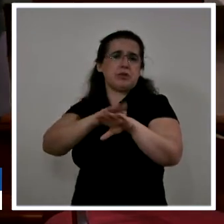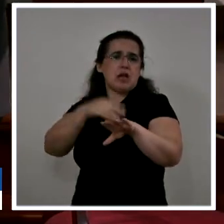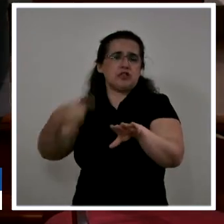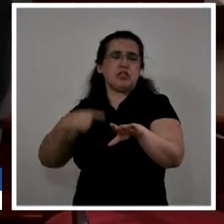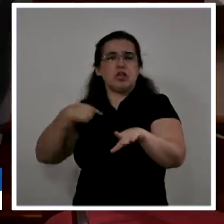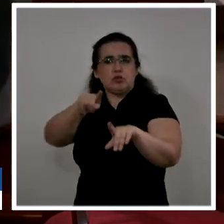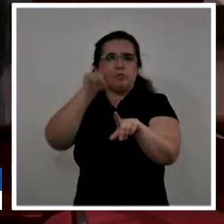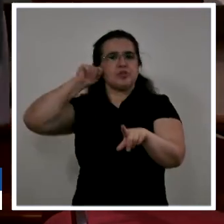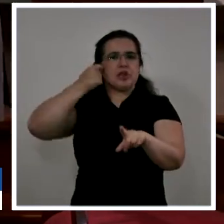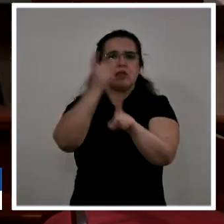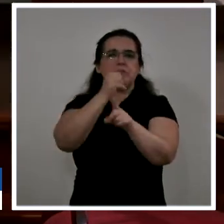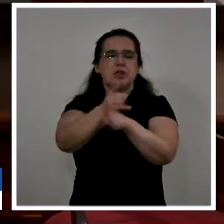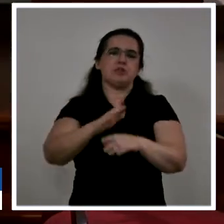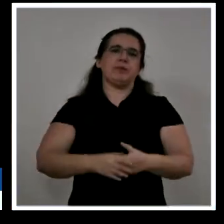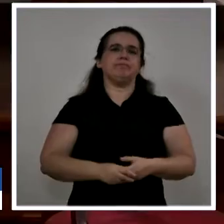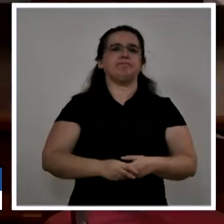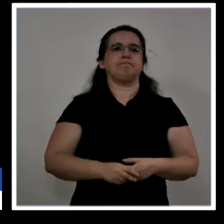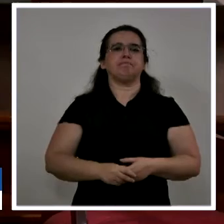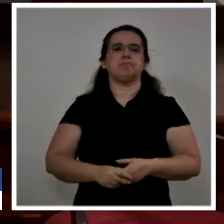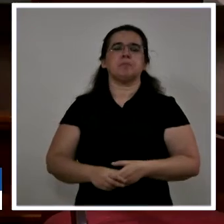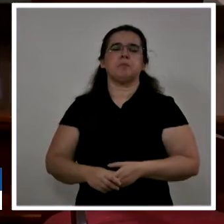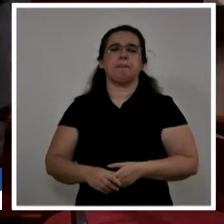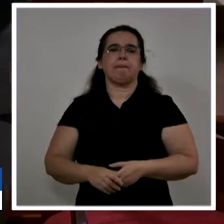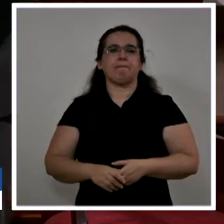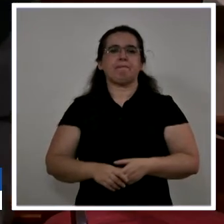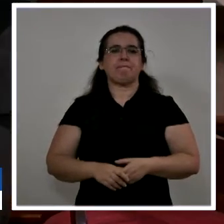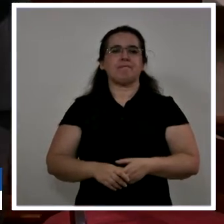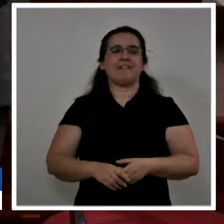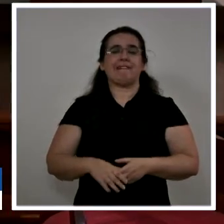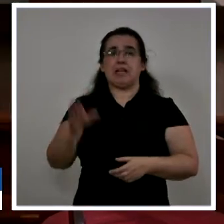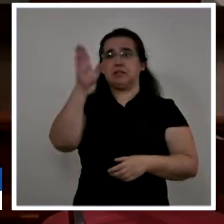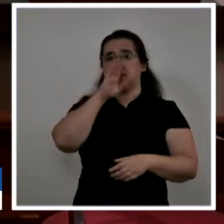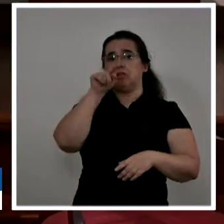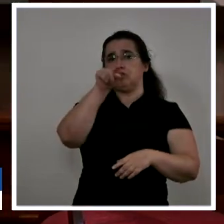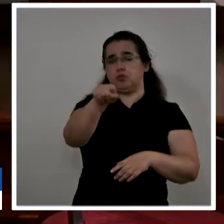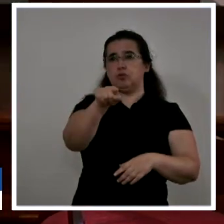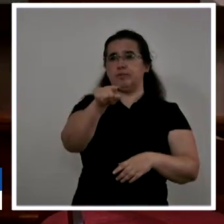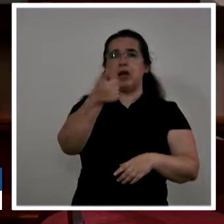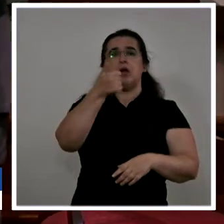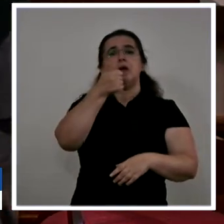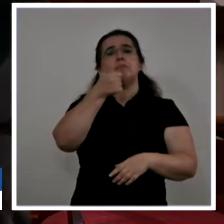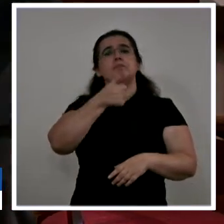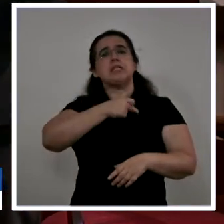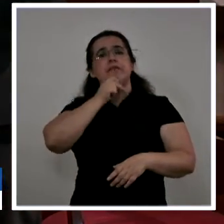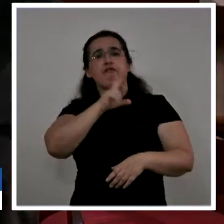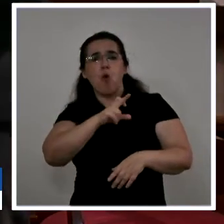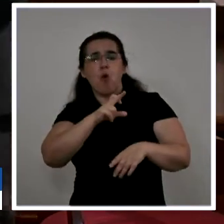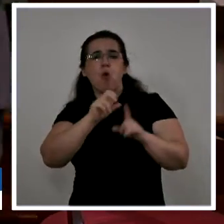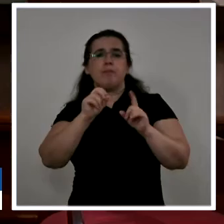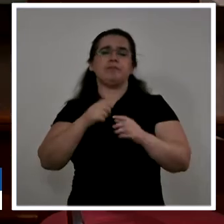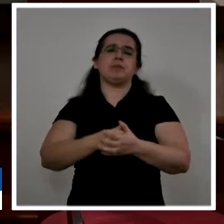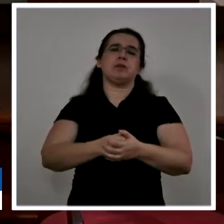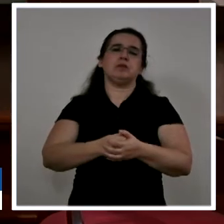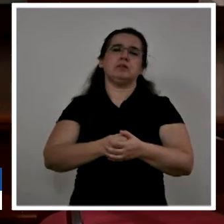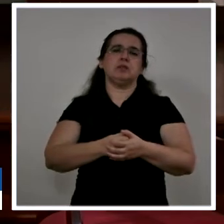vocês possam ser, if it happened to be the case that your great grandfather, se por acaso o vosso bisavô was an idol worshiper,